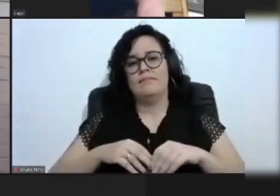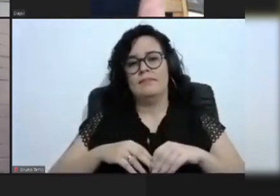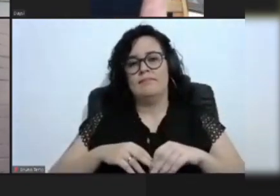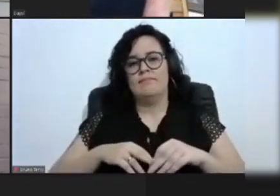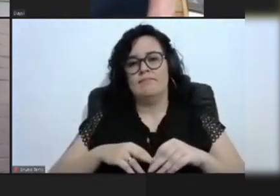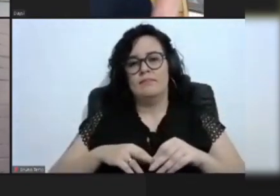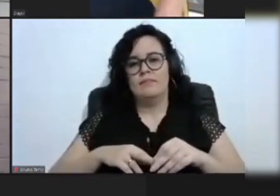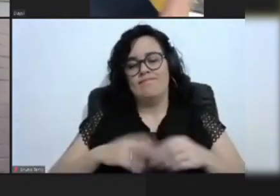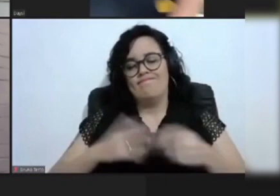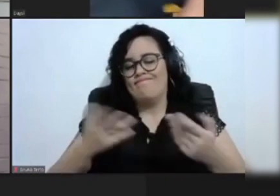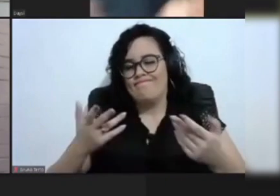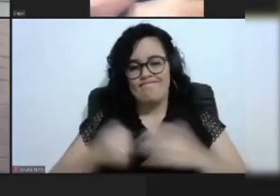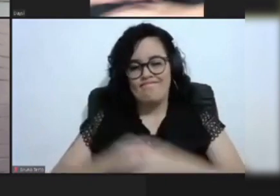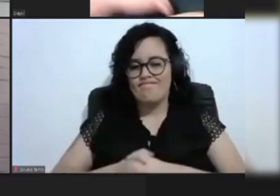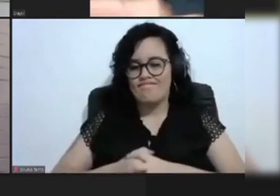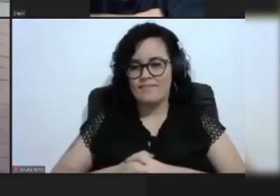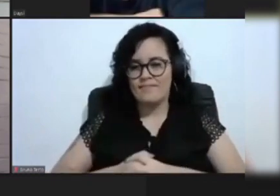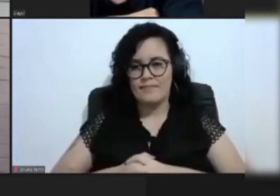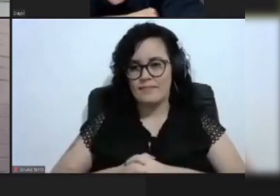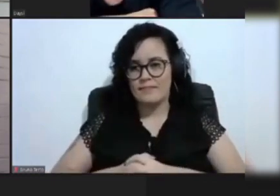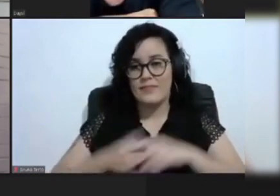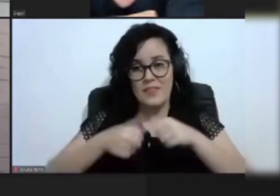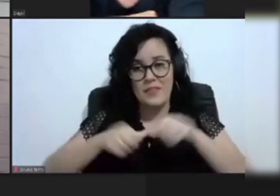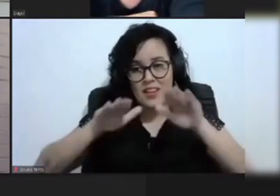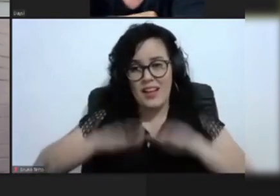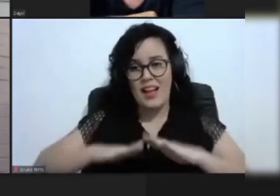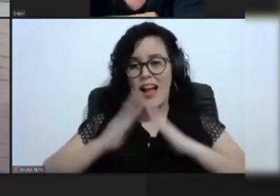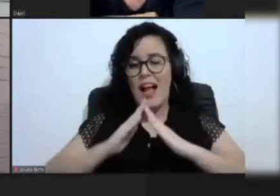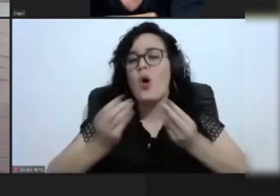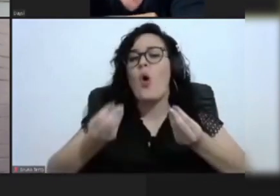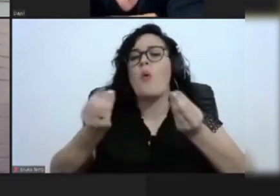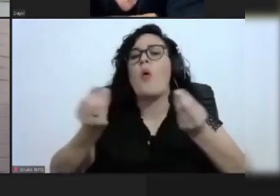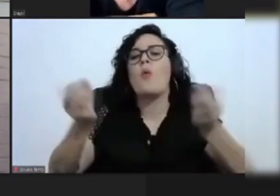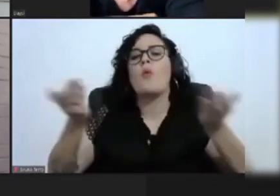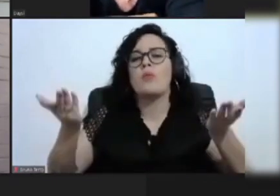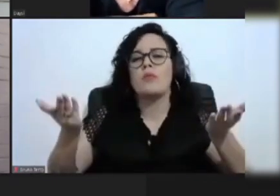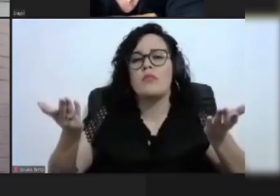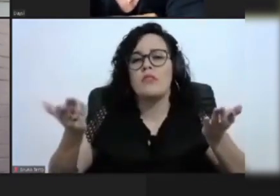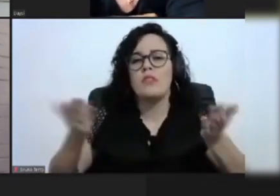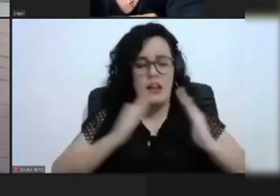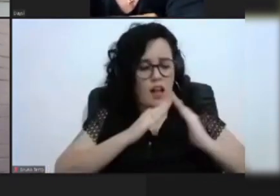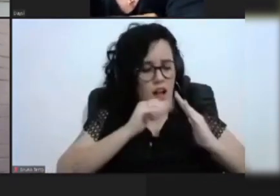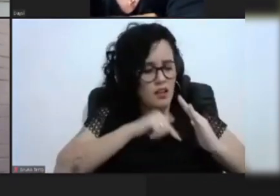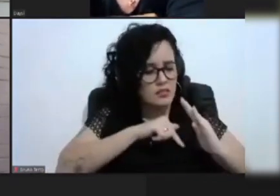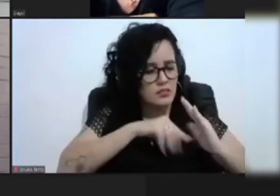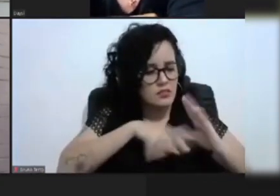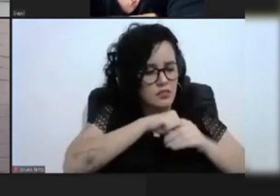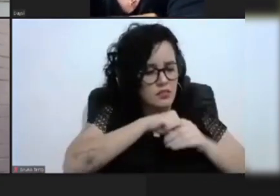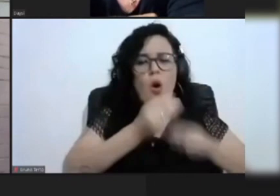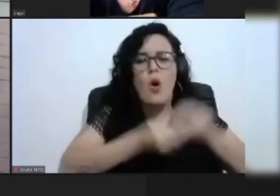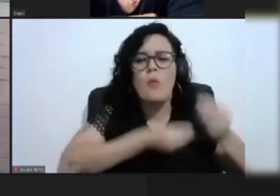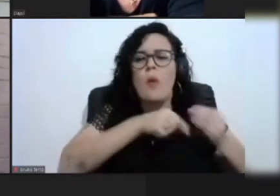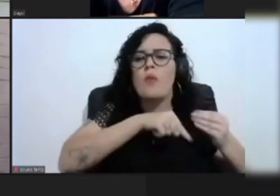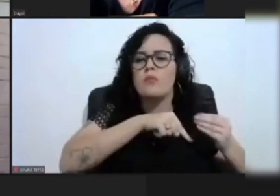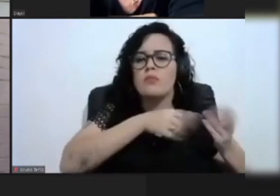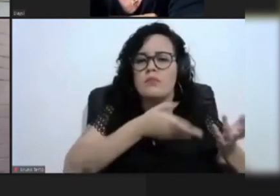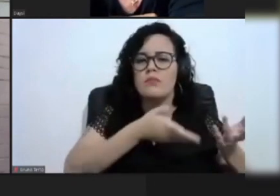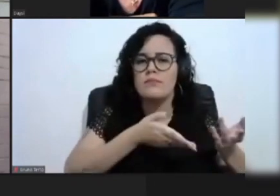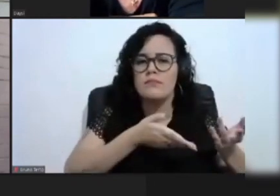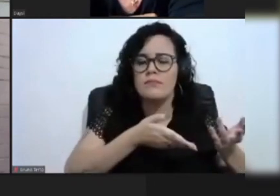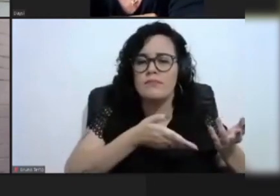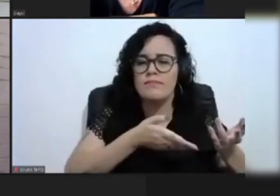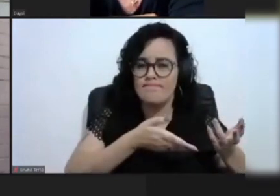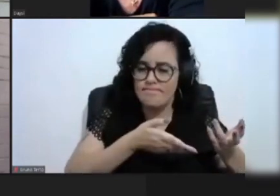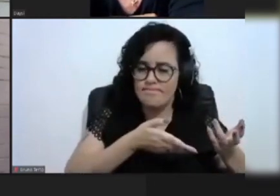e enfim, e ficar em casa como, né, como é essa casa, então, são certas questões, né,